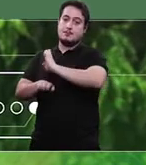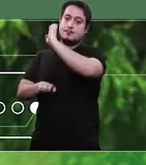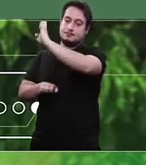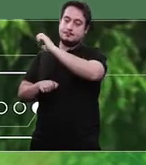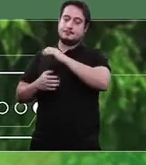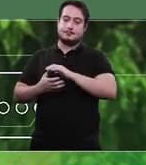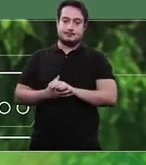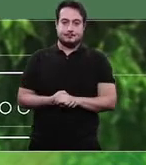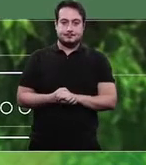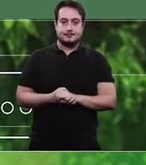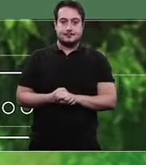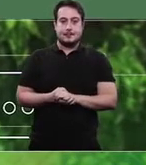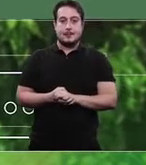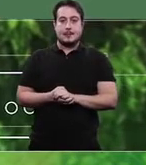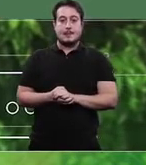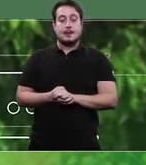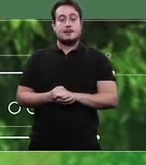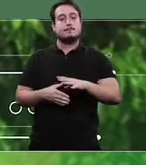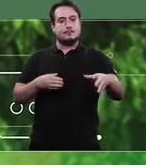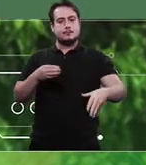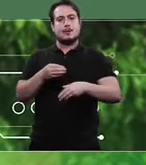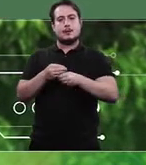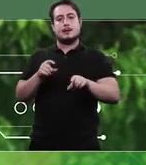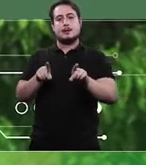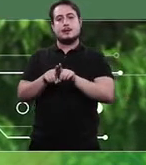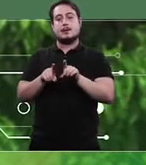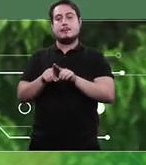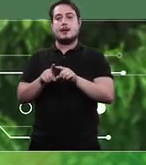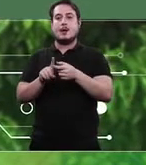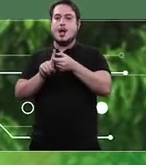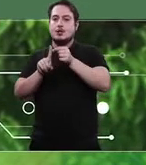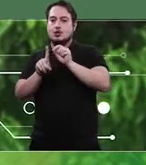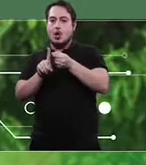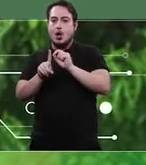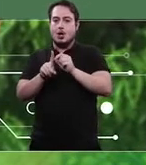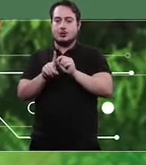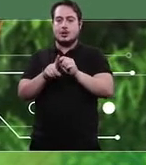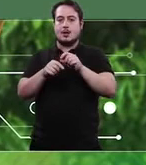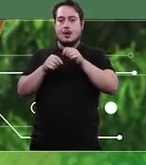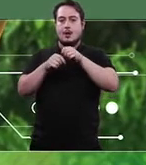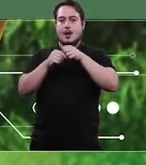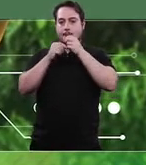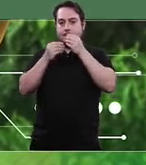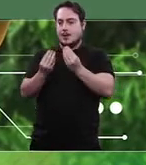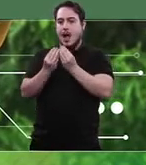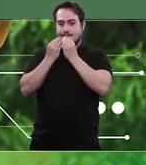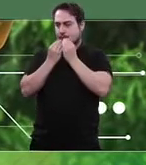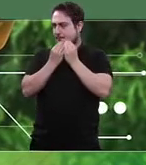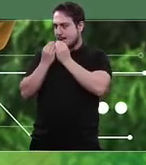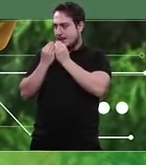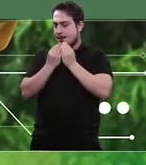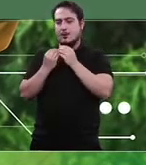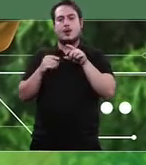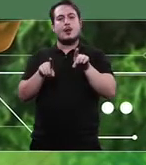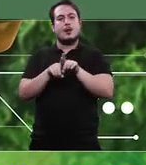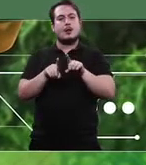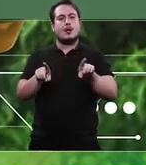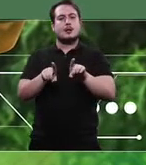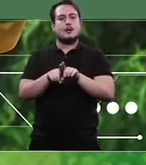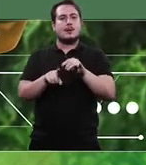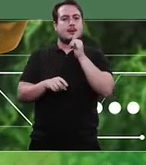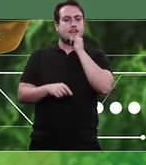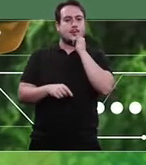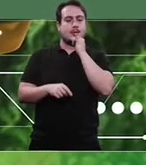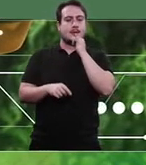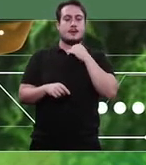dentro da região. Além, óbvio, da soja, do milho, do farelo de soja, nós temos, por exemplo,